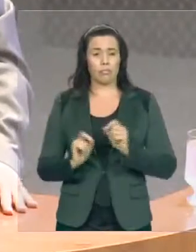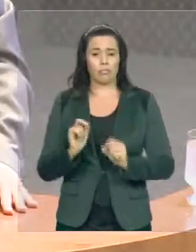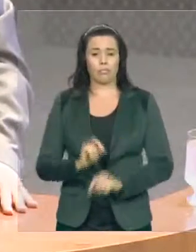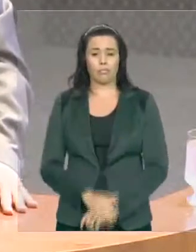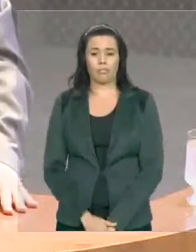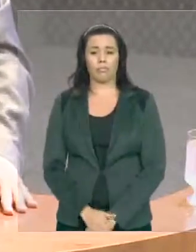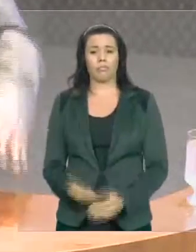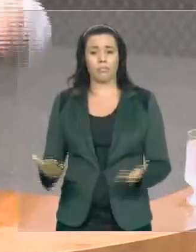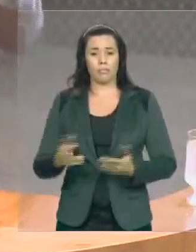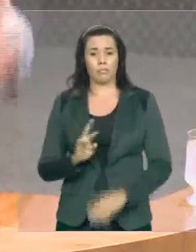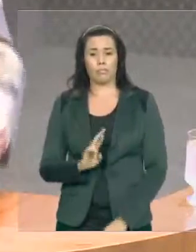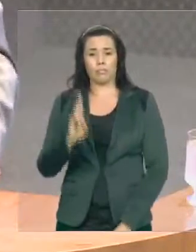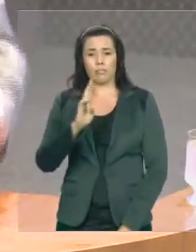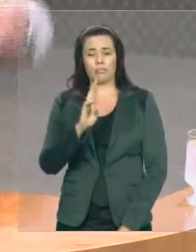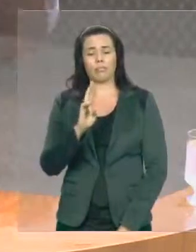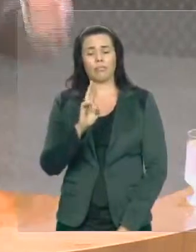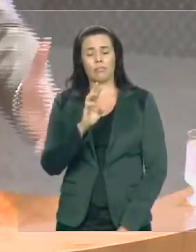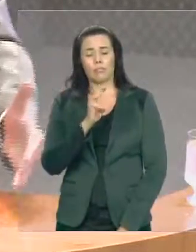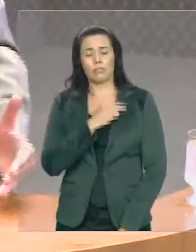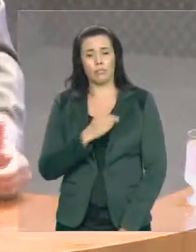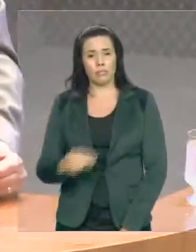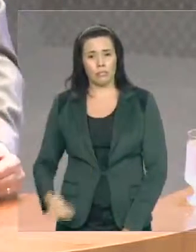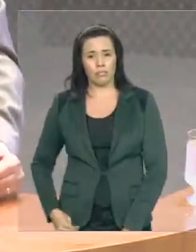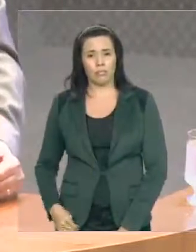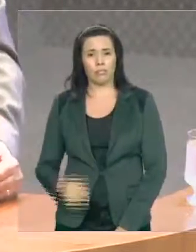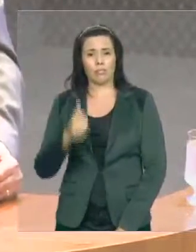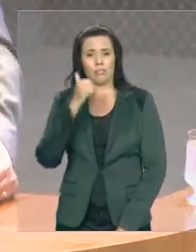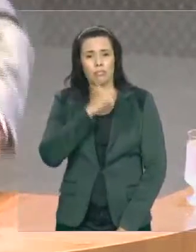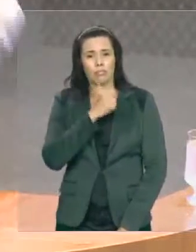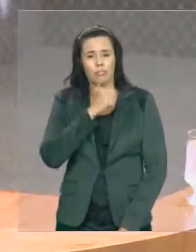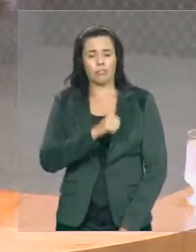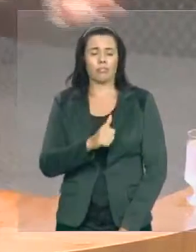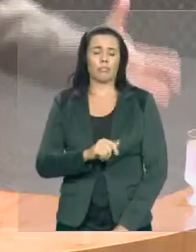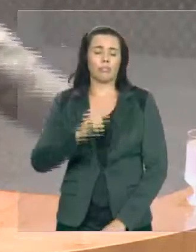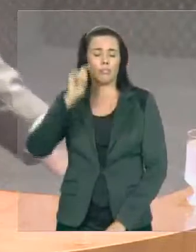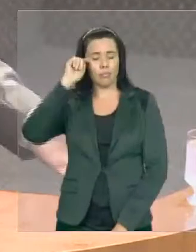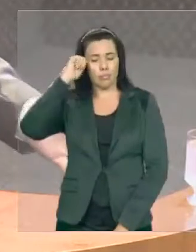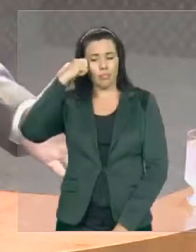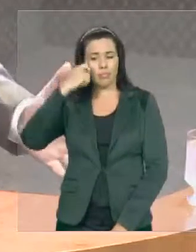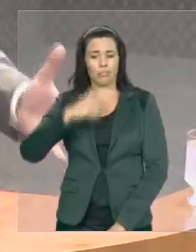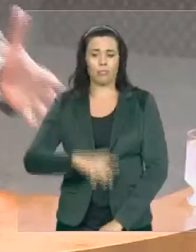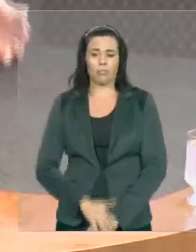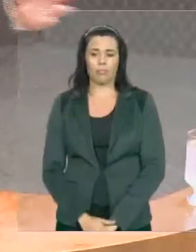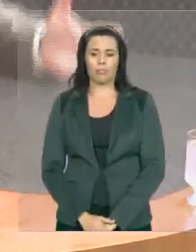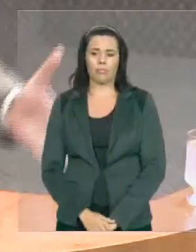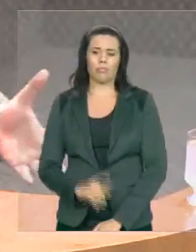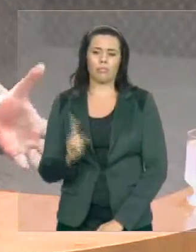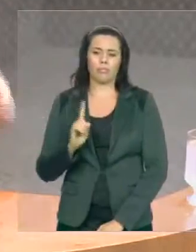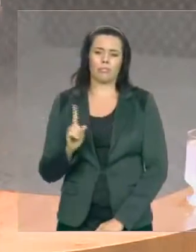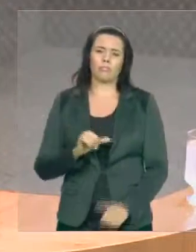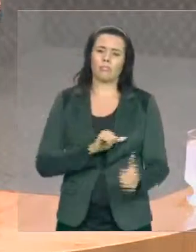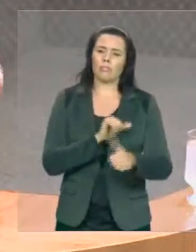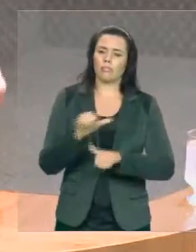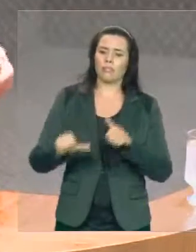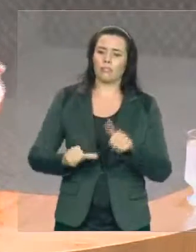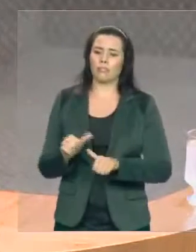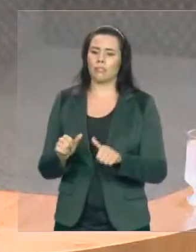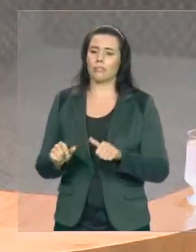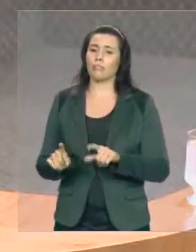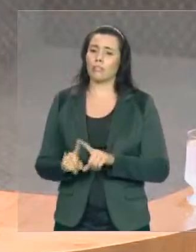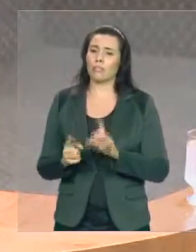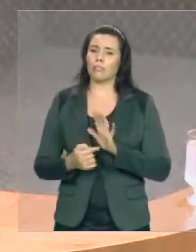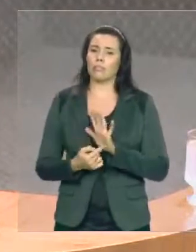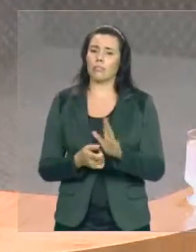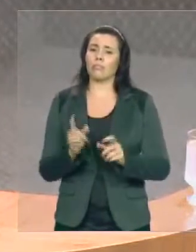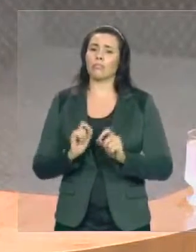Ministério também uma mulher, um negro. Não que isso mude a atuação do governo, mas é simbólico a